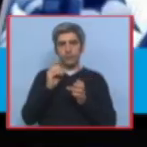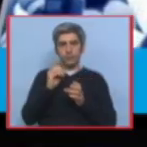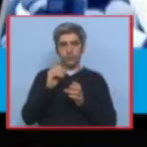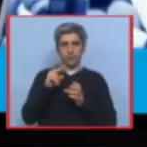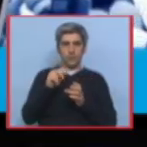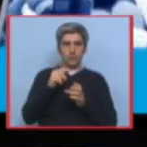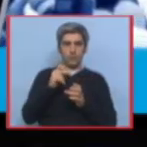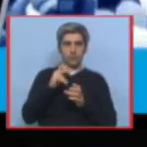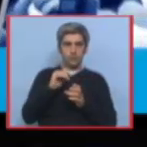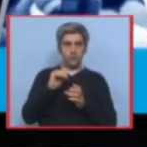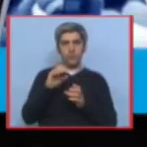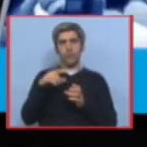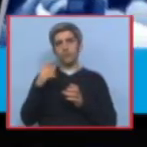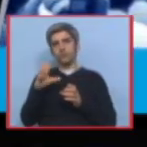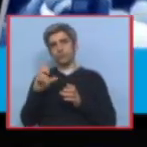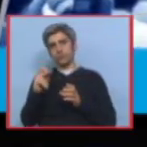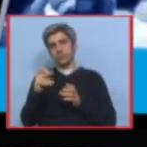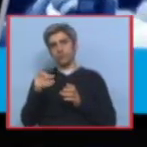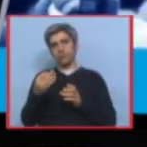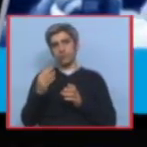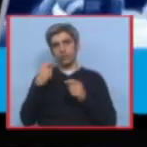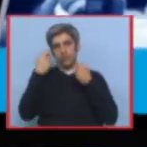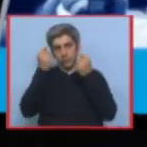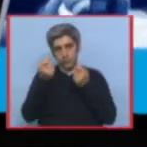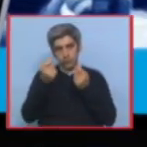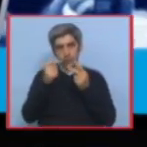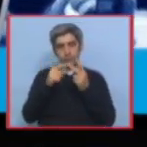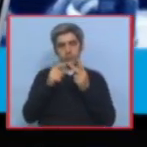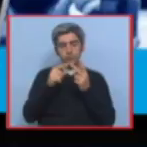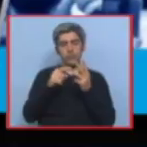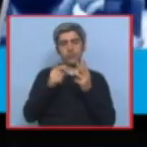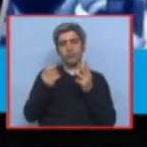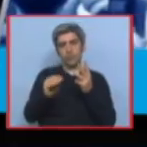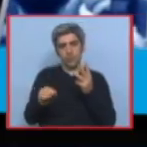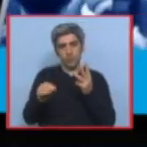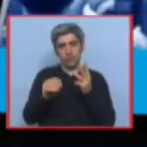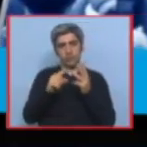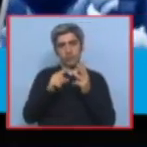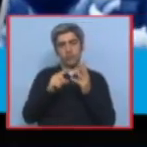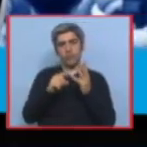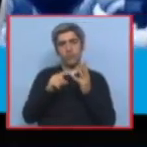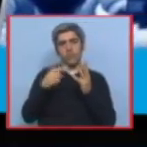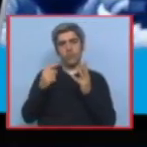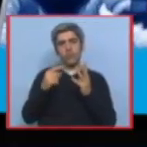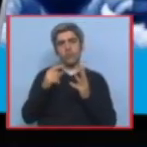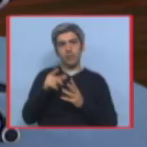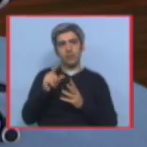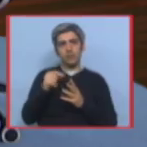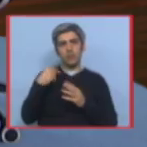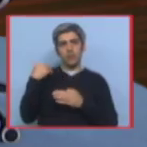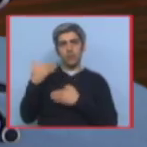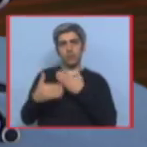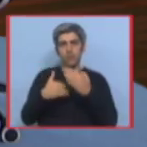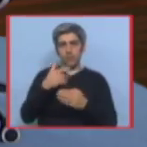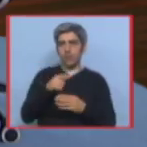e capuchinhos, e menores, os 3 ramos, e já vinha de origem a Ordem Franciscana Secular. E